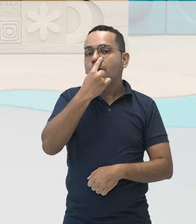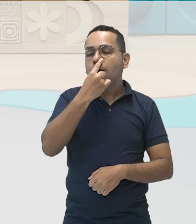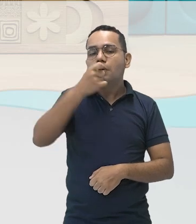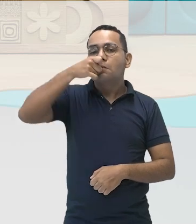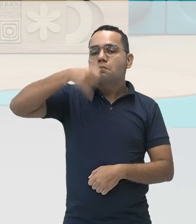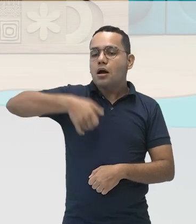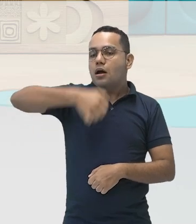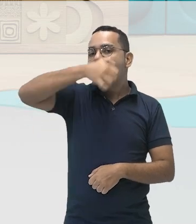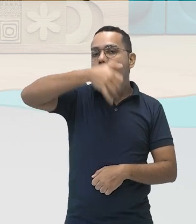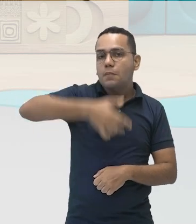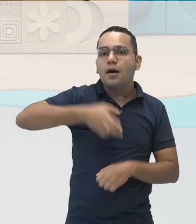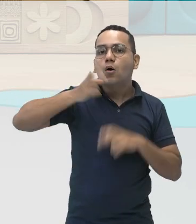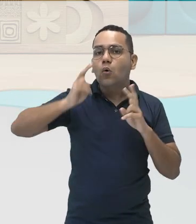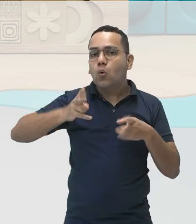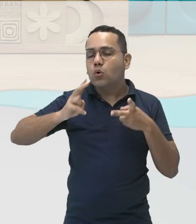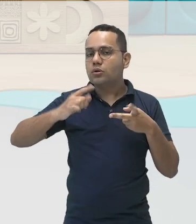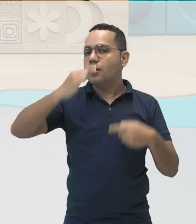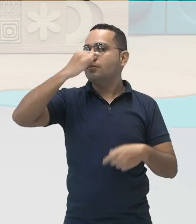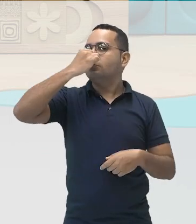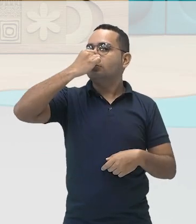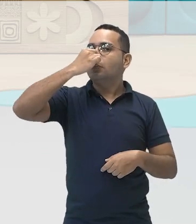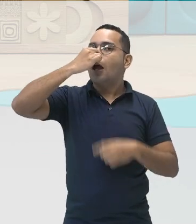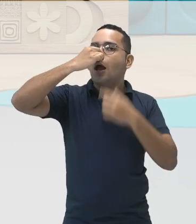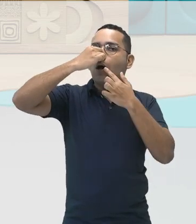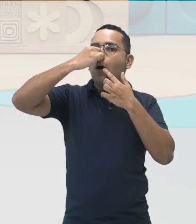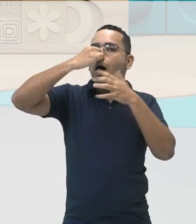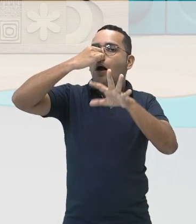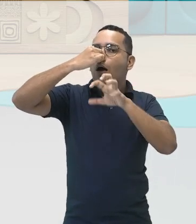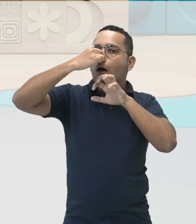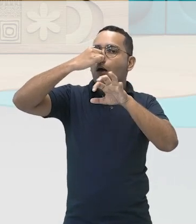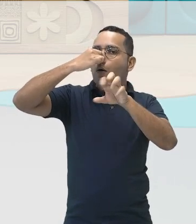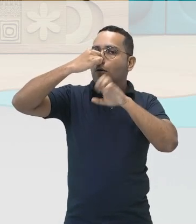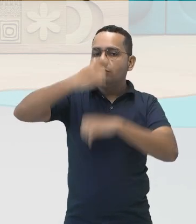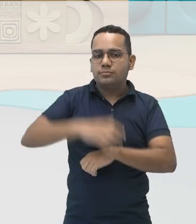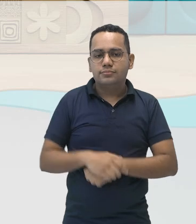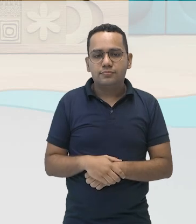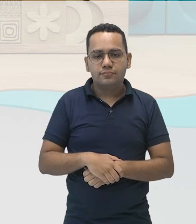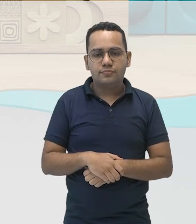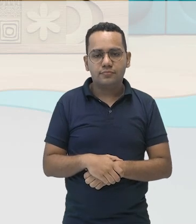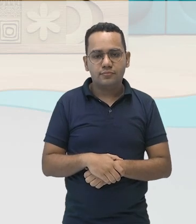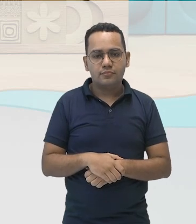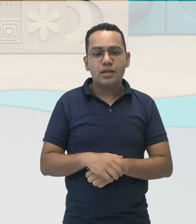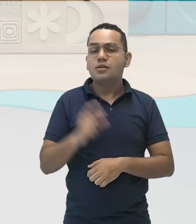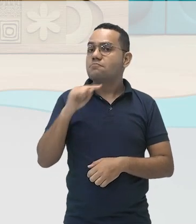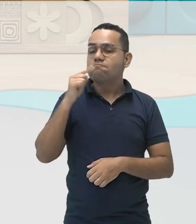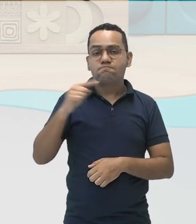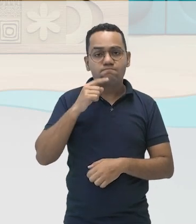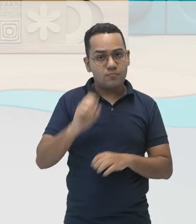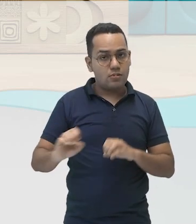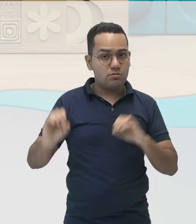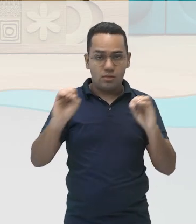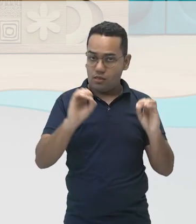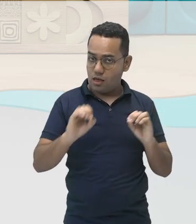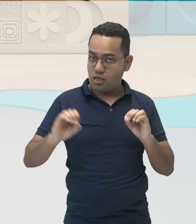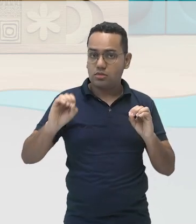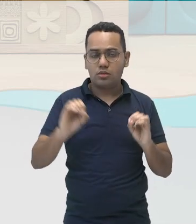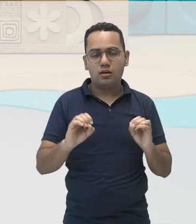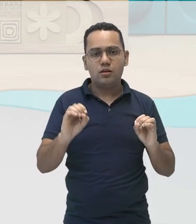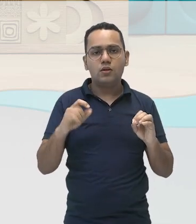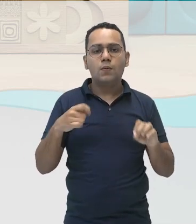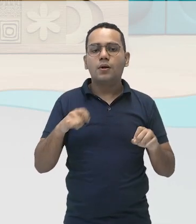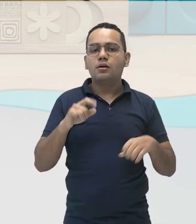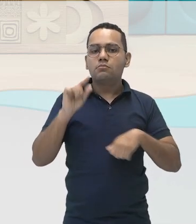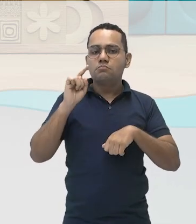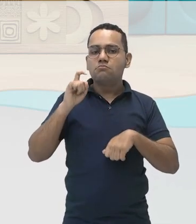ela respirar pela boca. Se isso não cessar o sangramento, você vai colocar um saco de gelo nesse local ali